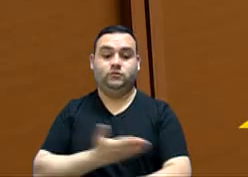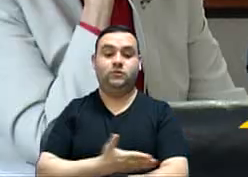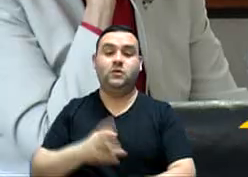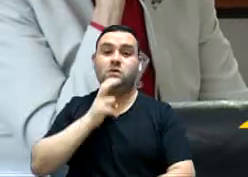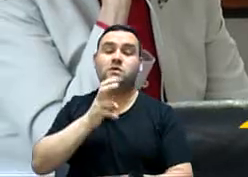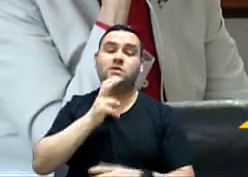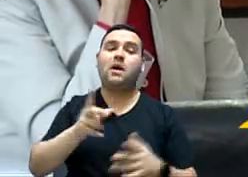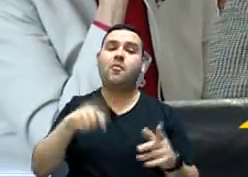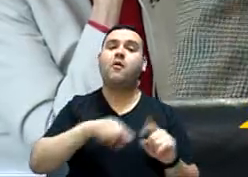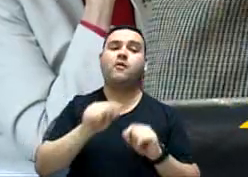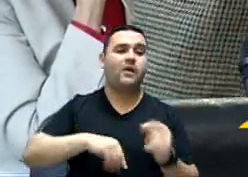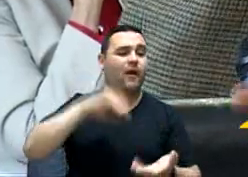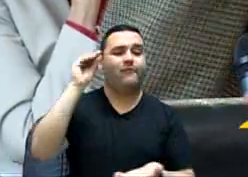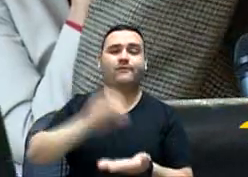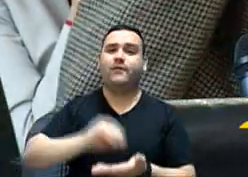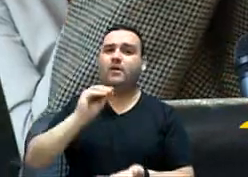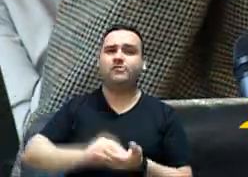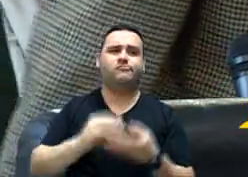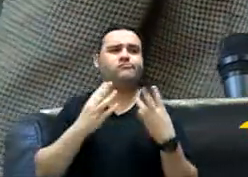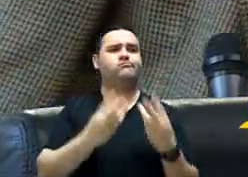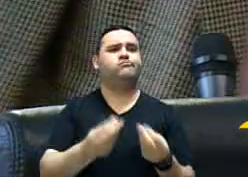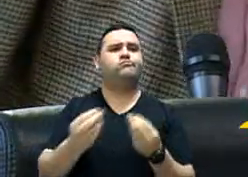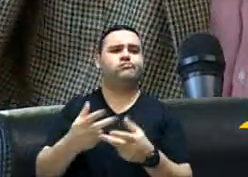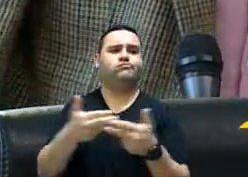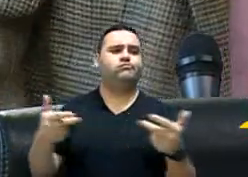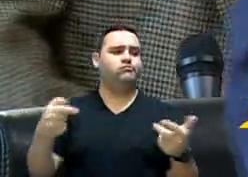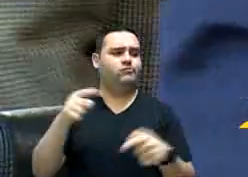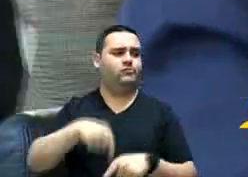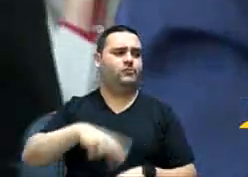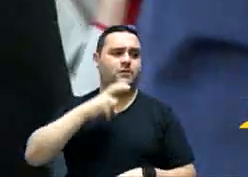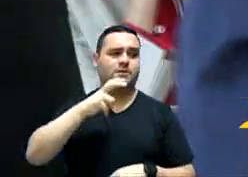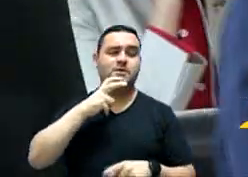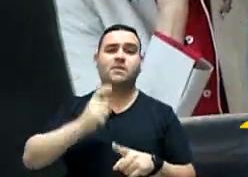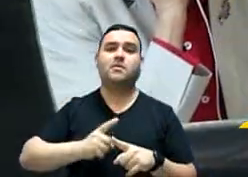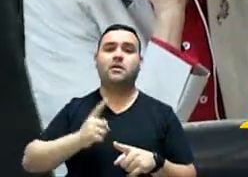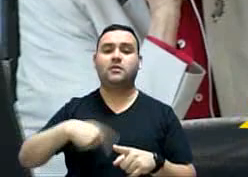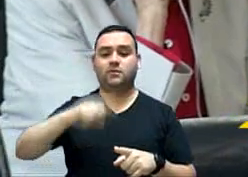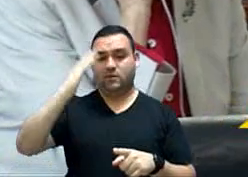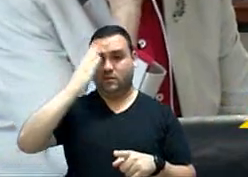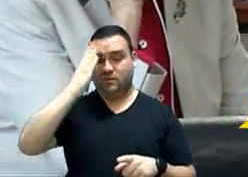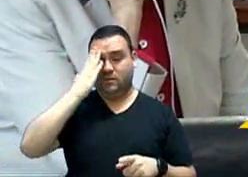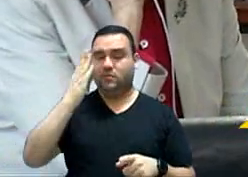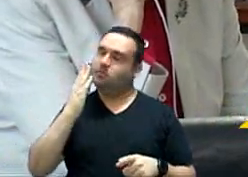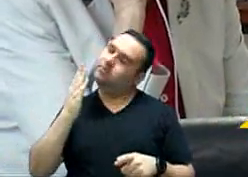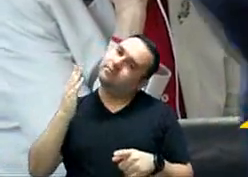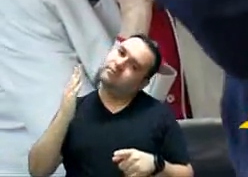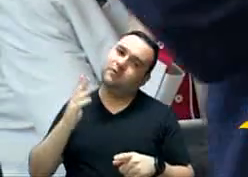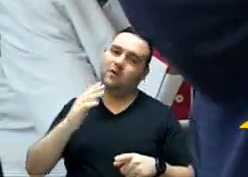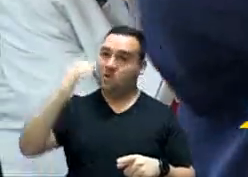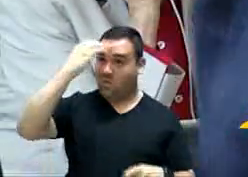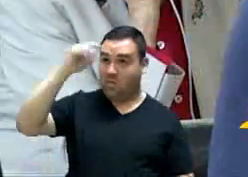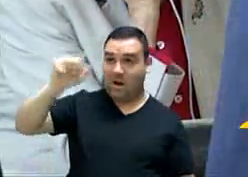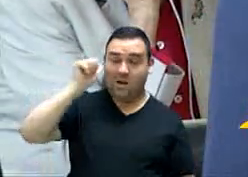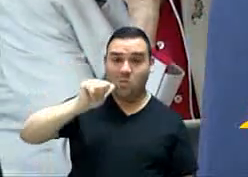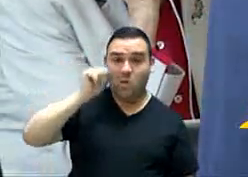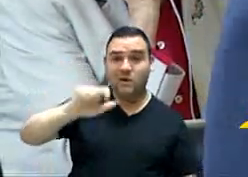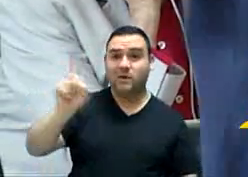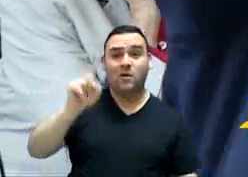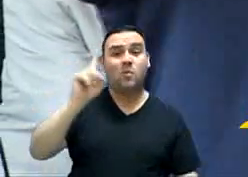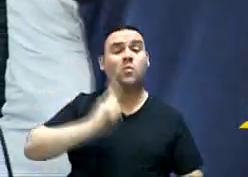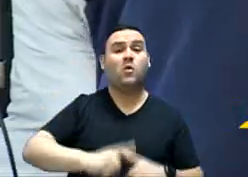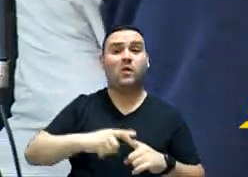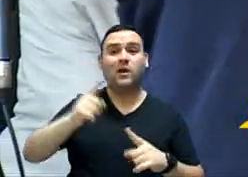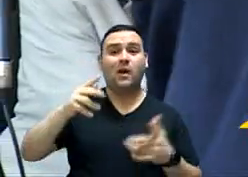é uma fartura, que falta tudo aqui nessa vereador cidade. Vereador Manga está dando tempo. Sabemos, senhor presidente... que não é culpa da prefeita, que ela